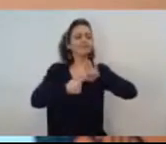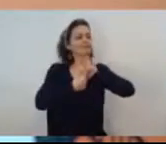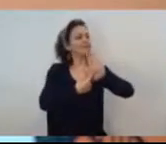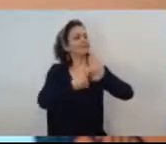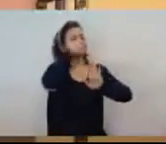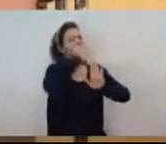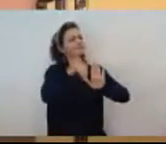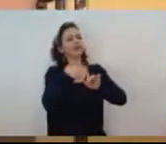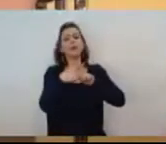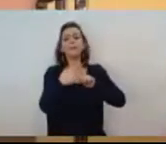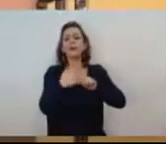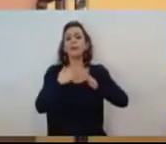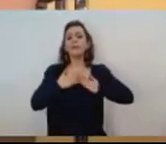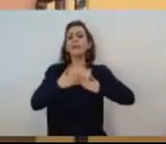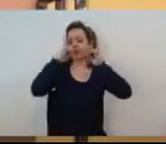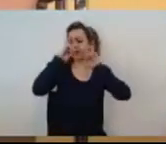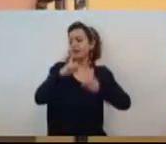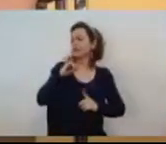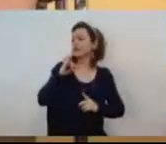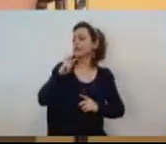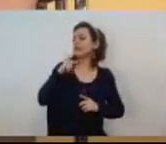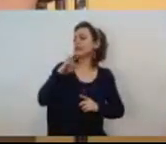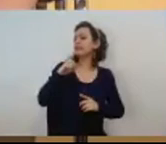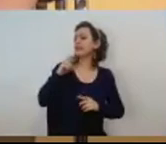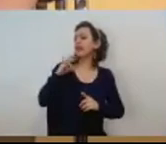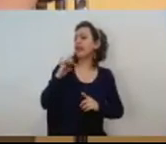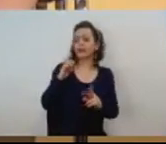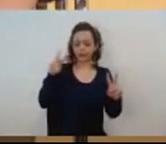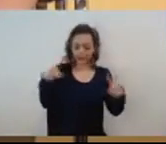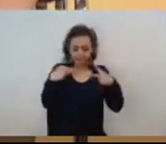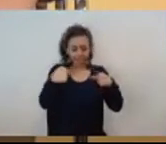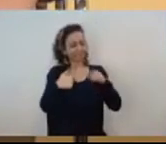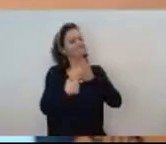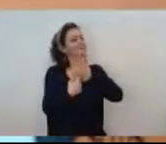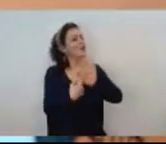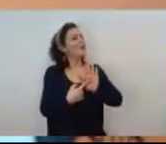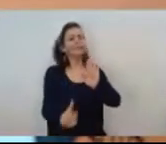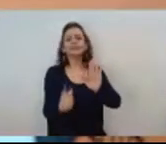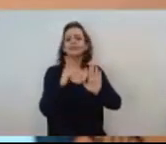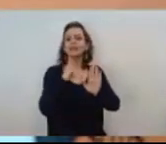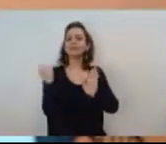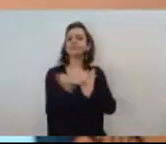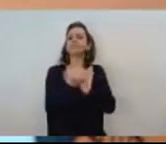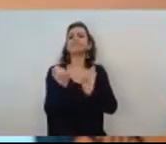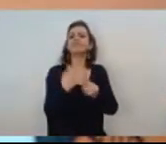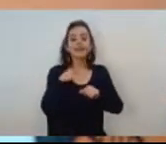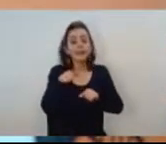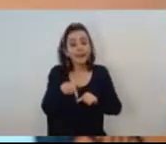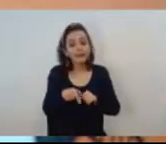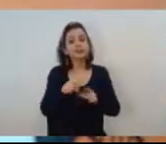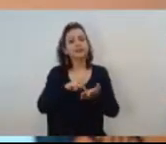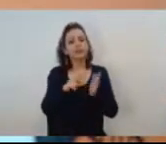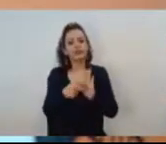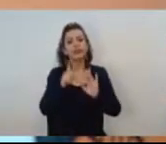a minha dignidade está sendo reconhecida nesse crachá e não é só isso né Eh também naturalizar para os nossos colegas